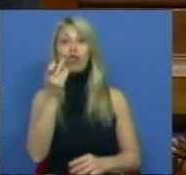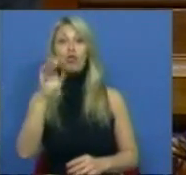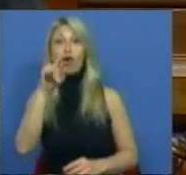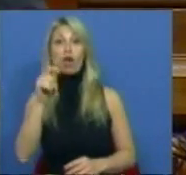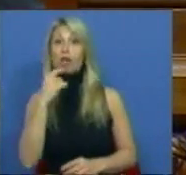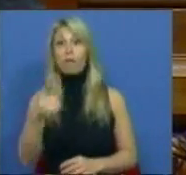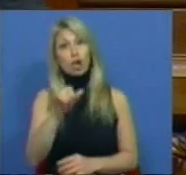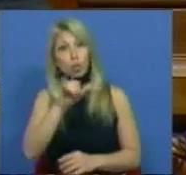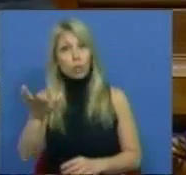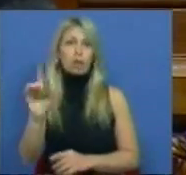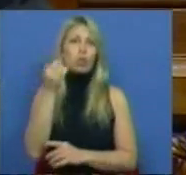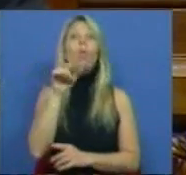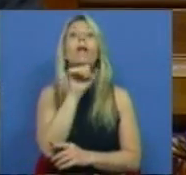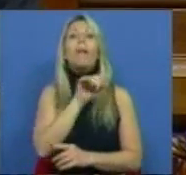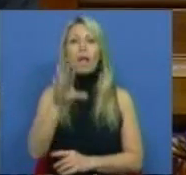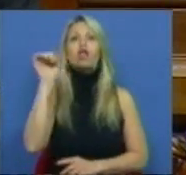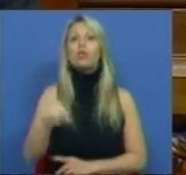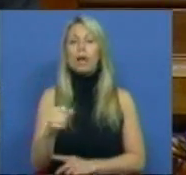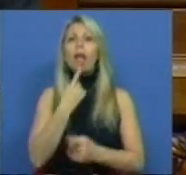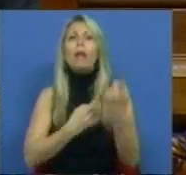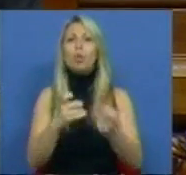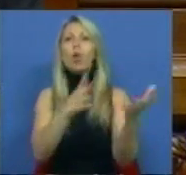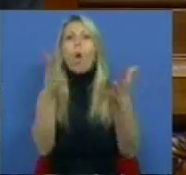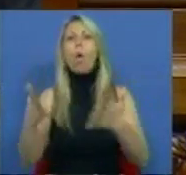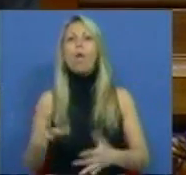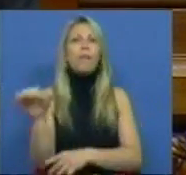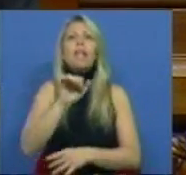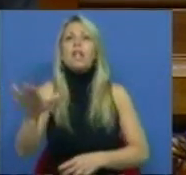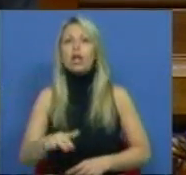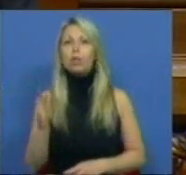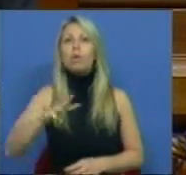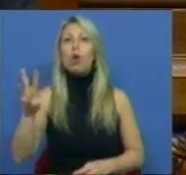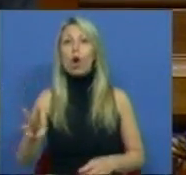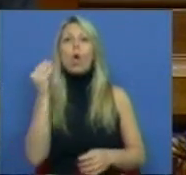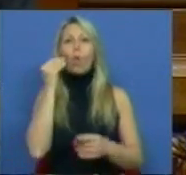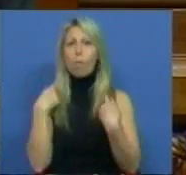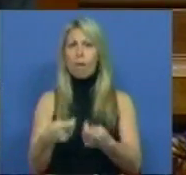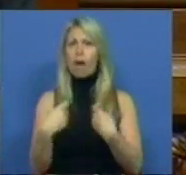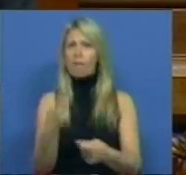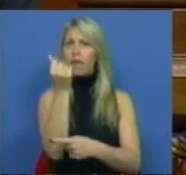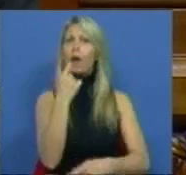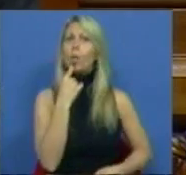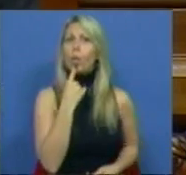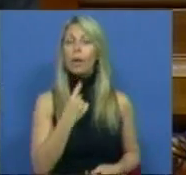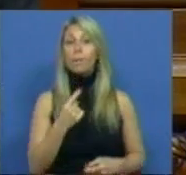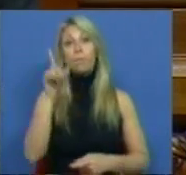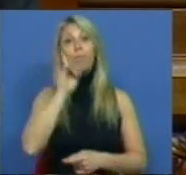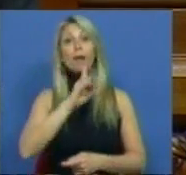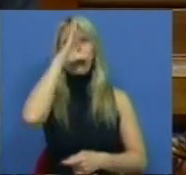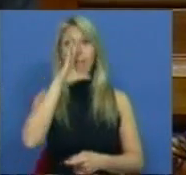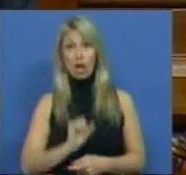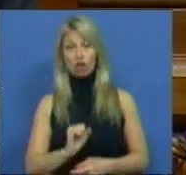E pergunta onde estão os 500 milhões e como se gastou tanto dinheiro. A Ministra Ana